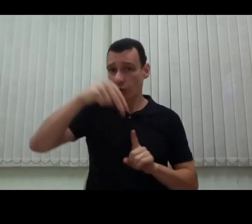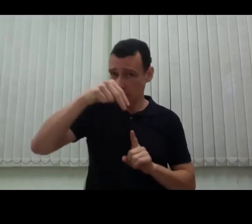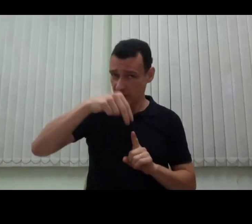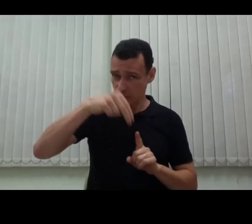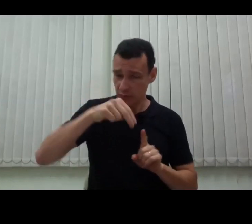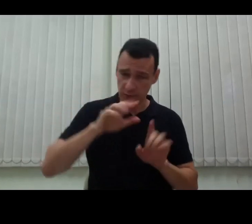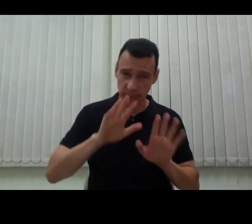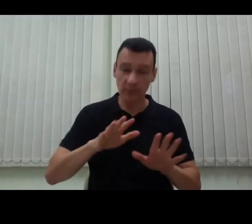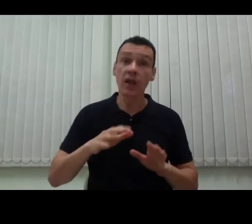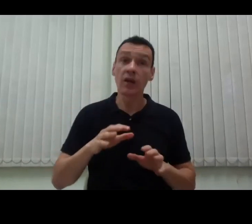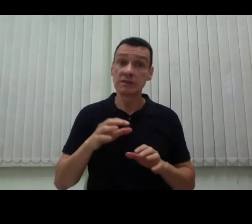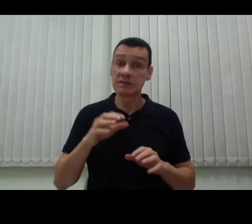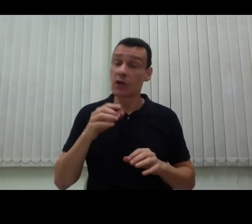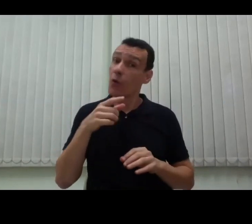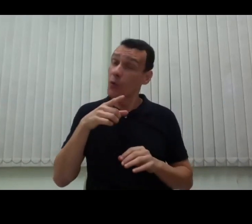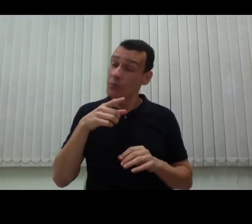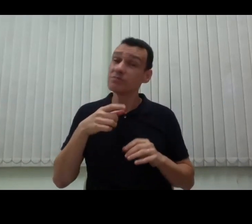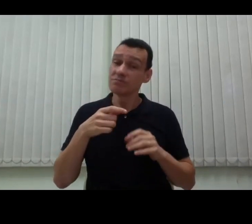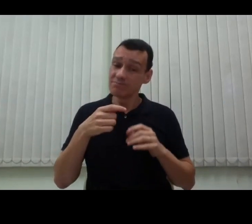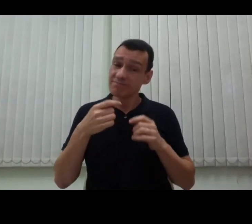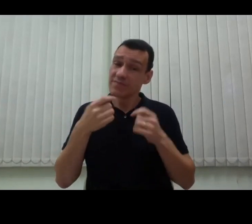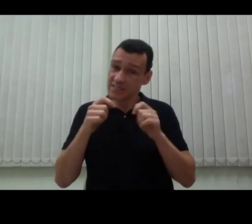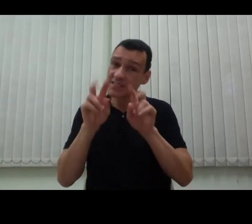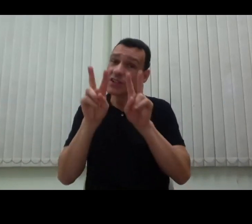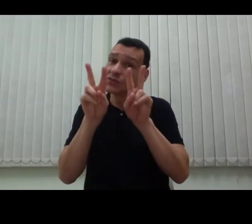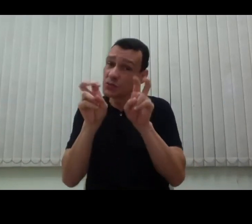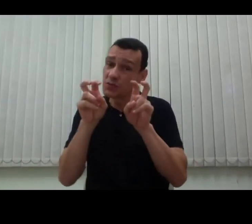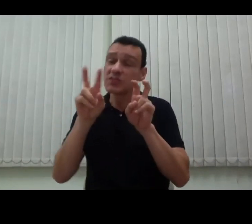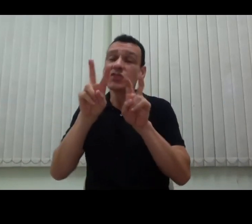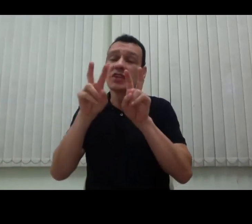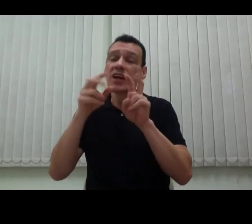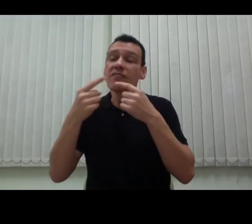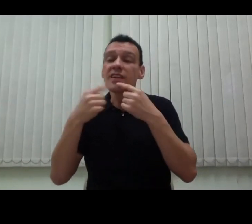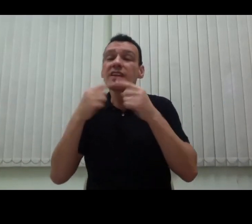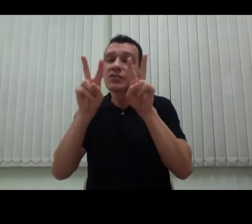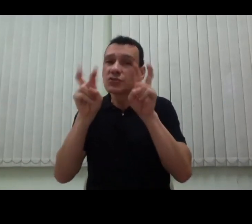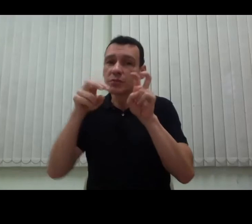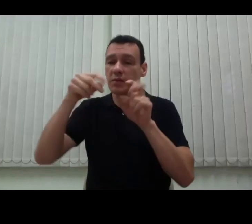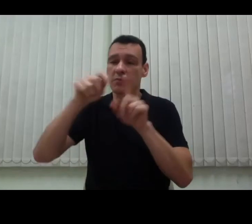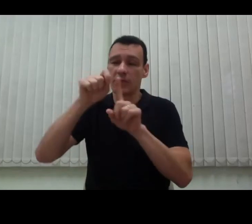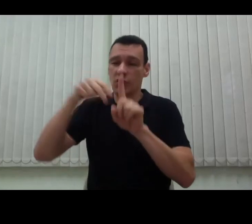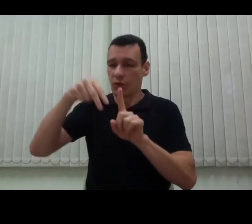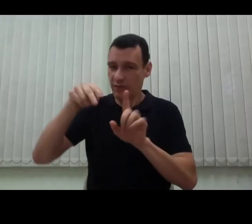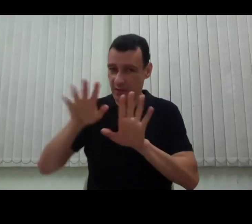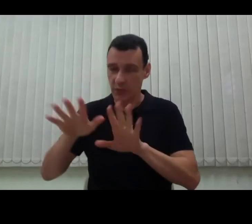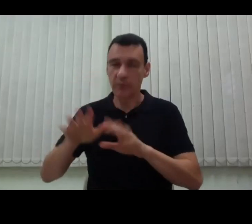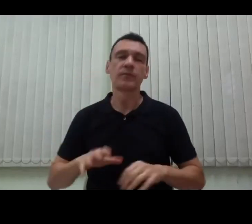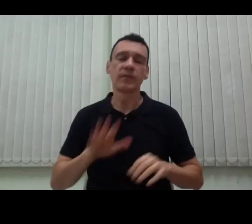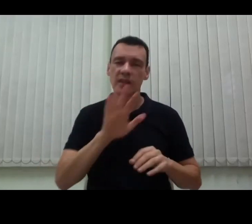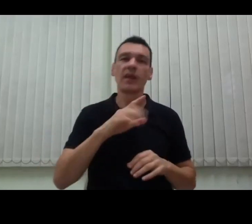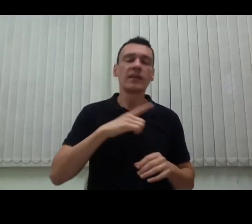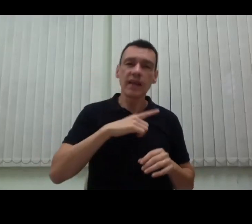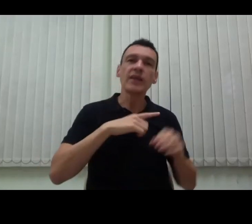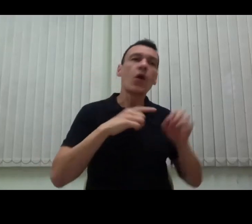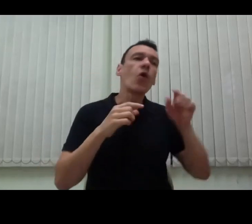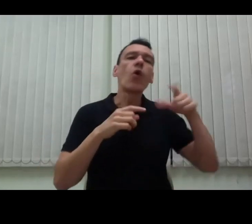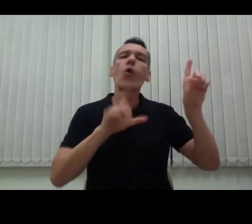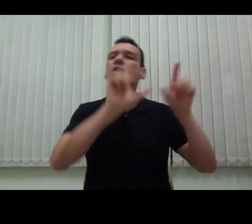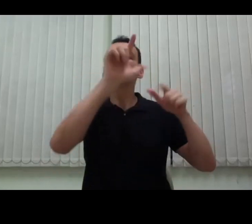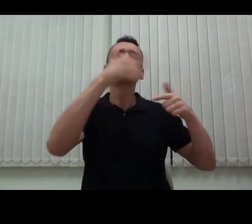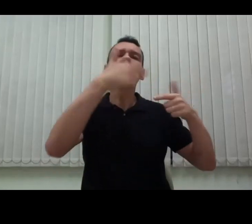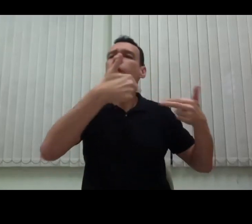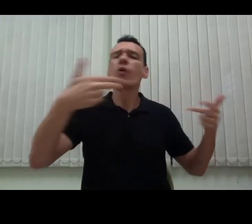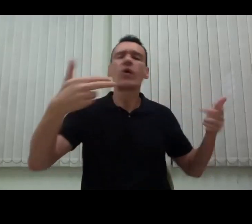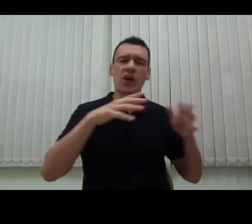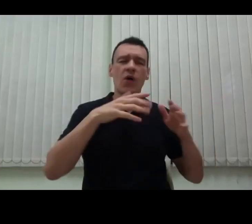para a gente discutir, né? Que, ao final, muitas das ações que não são institucionalizadas, que partem de nós,